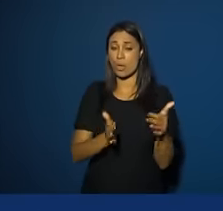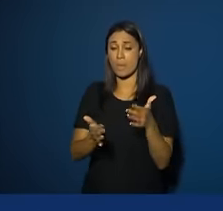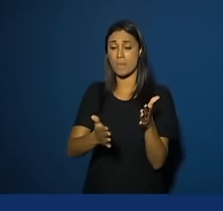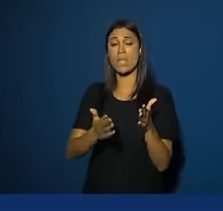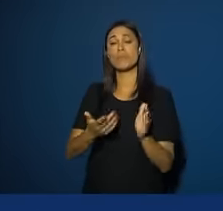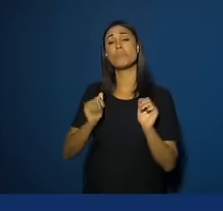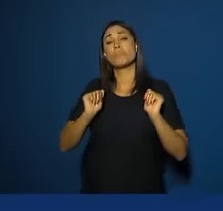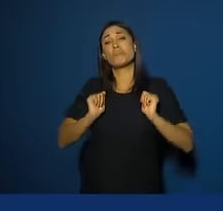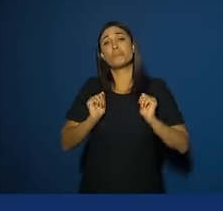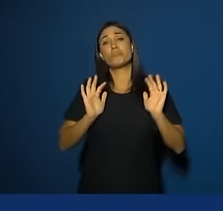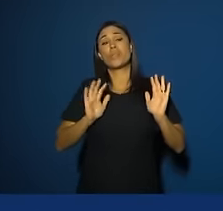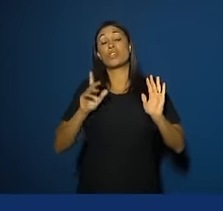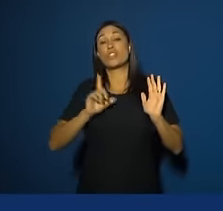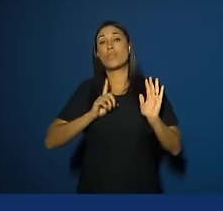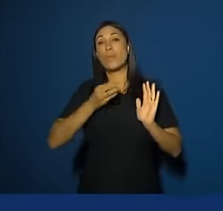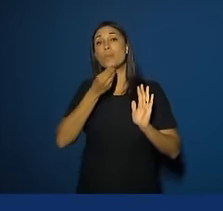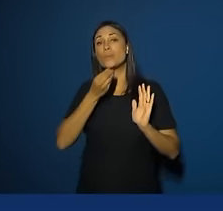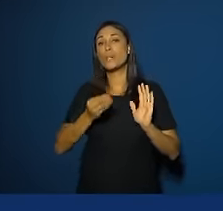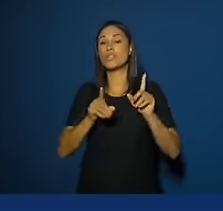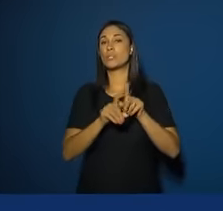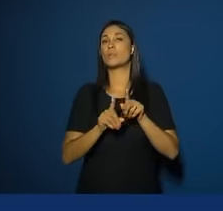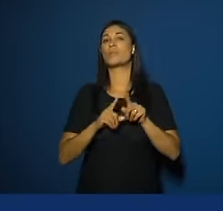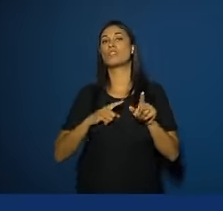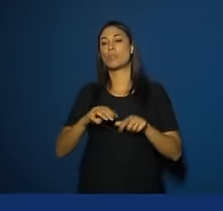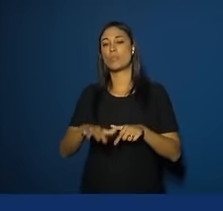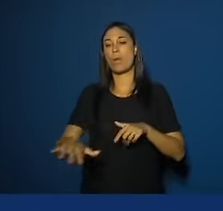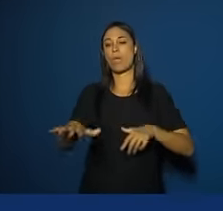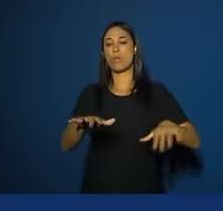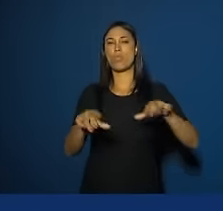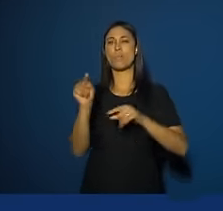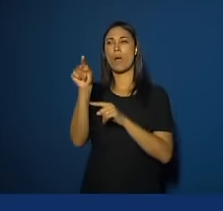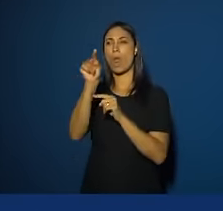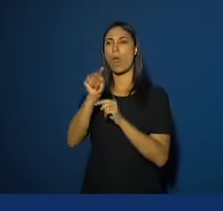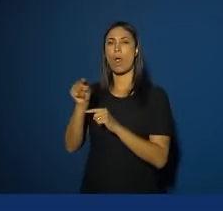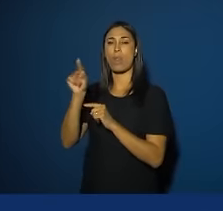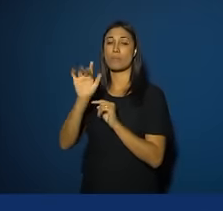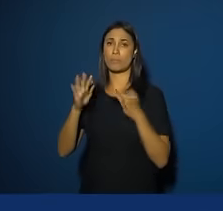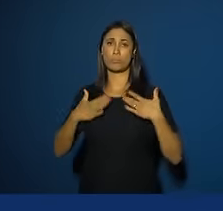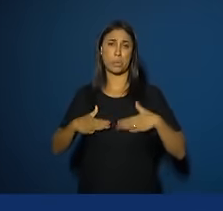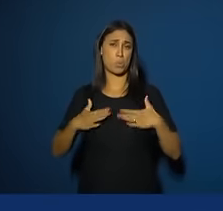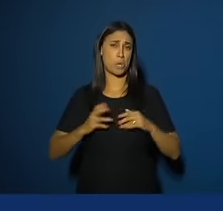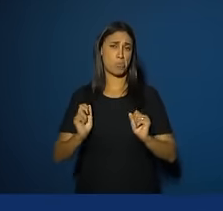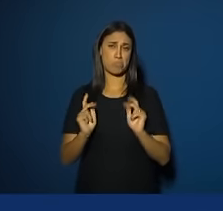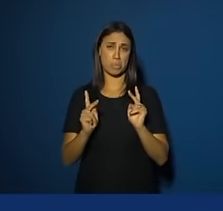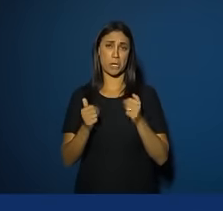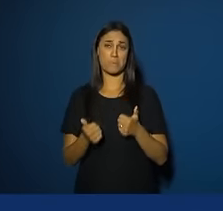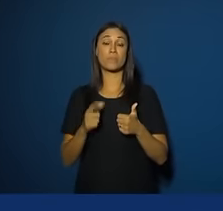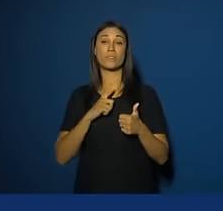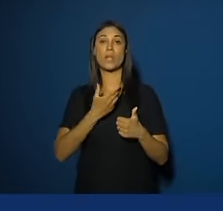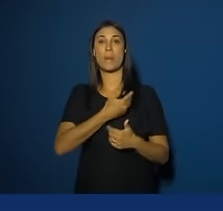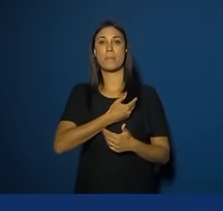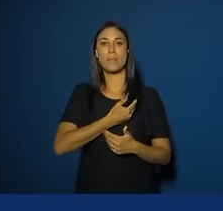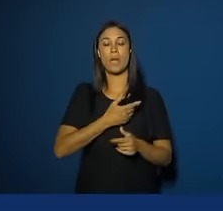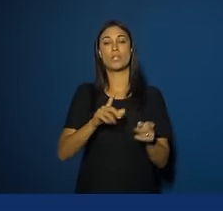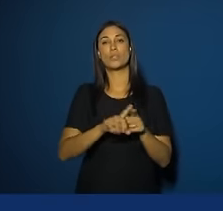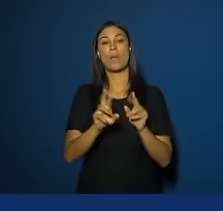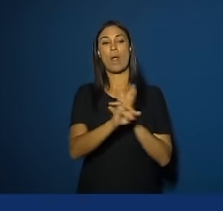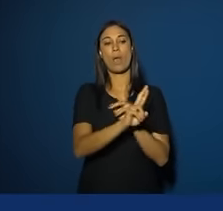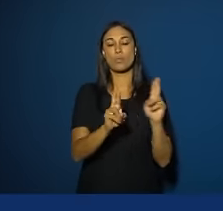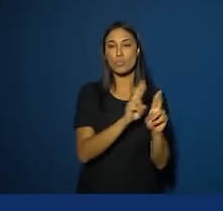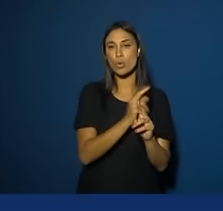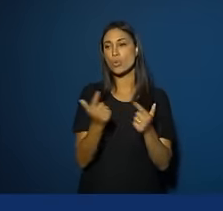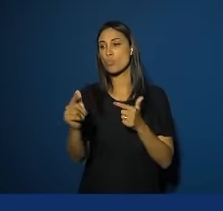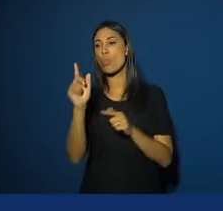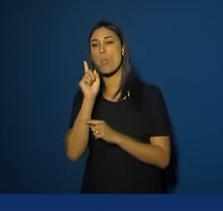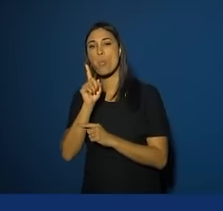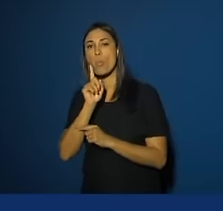posição neutra a gente tem o privilégio de est numa região geopolítica muito tranquila a gente tem amizade em relações comerciais com